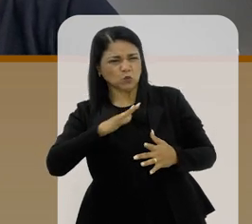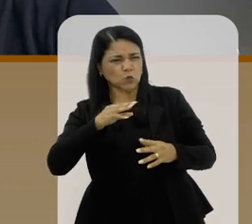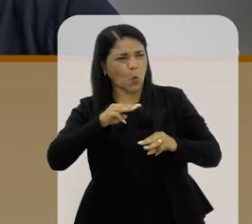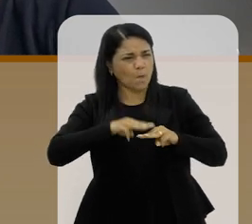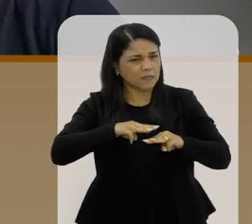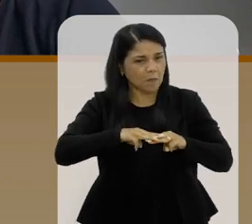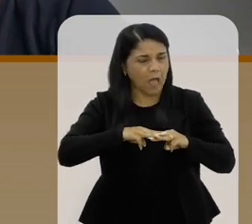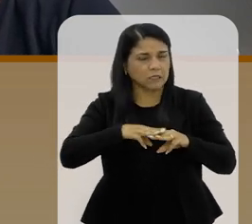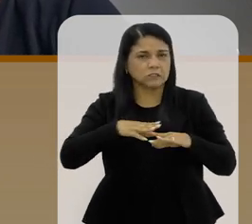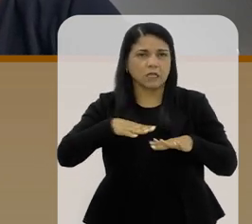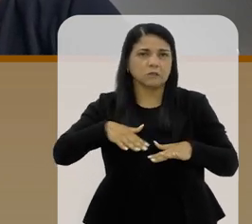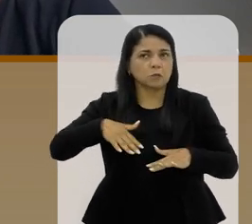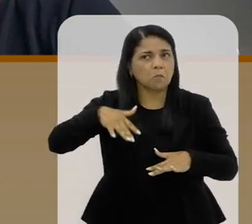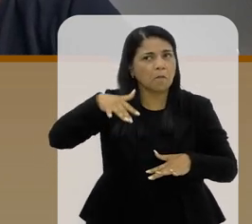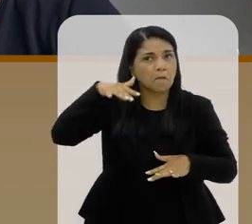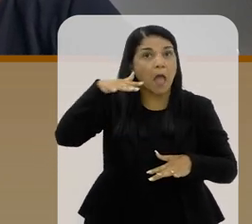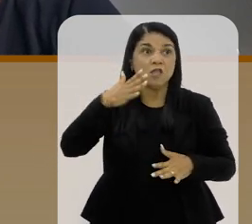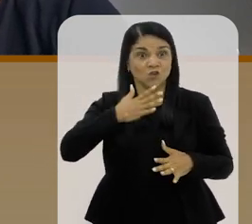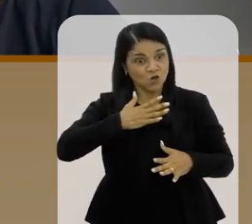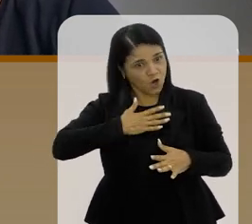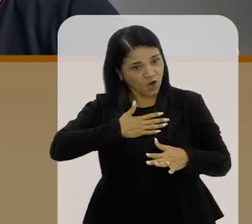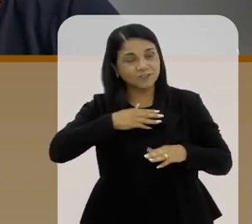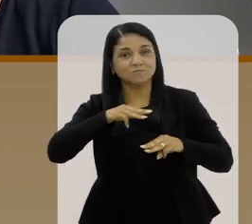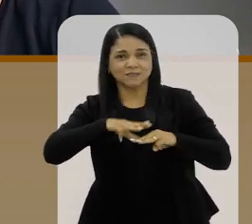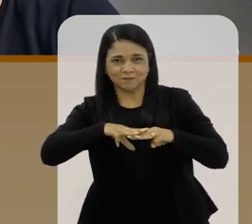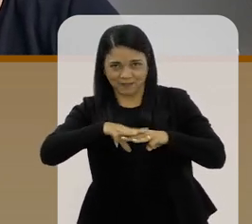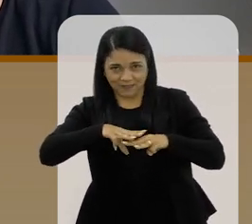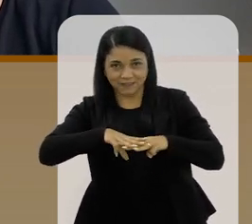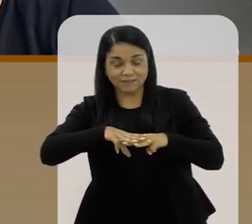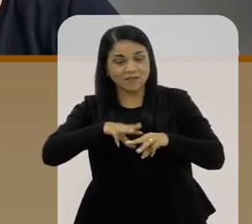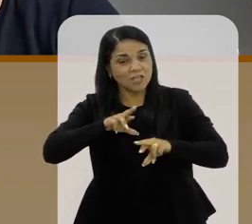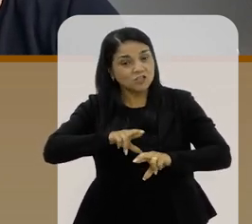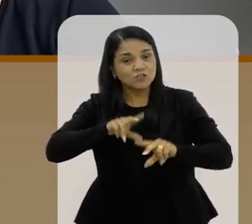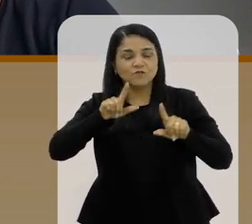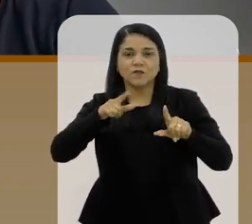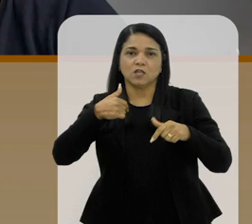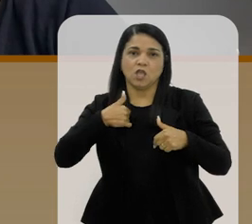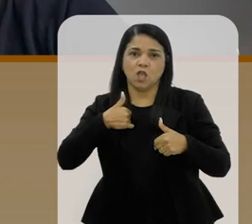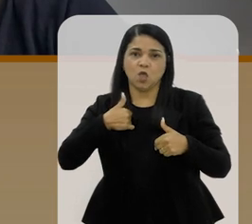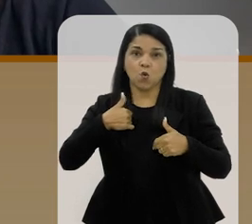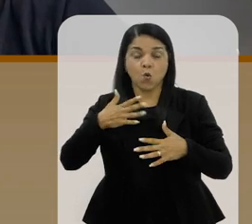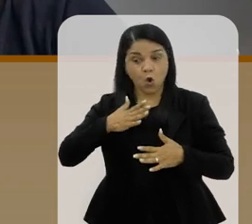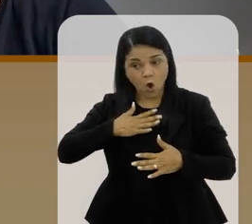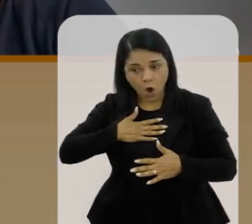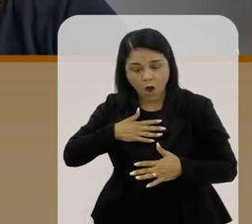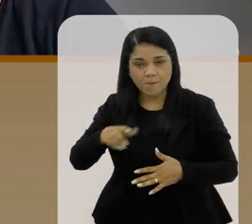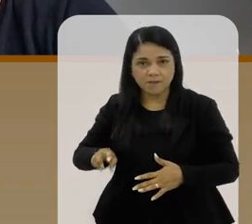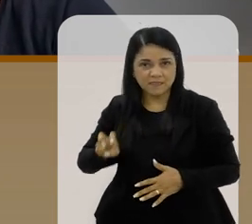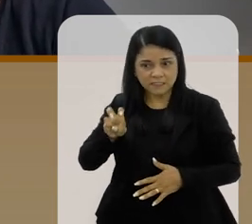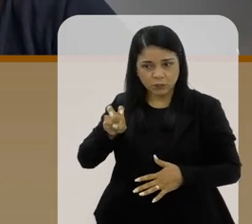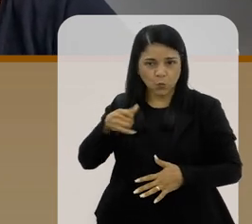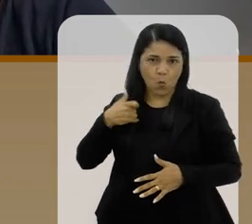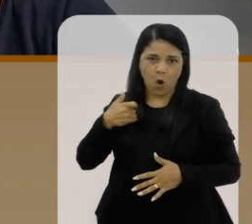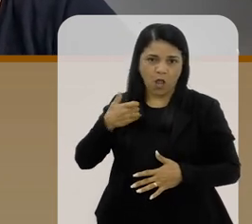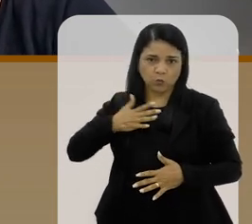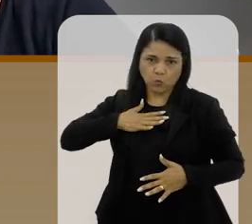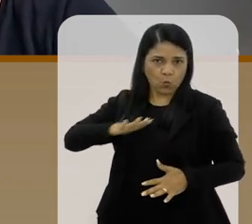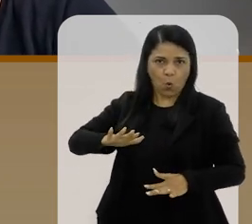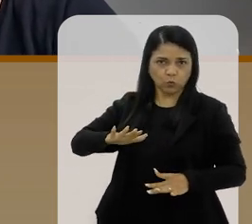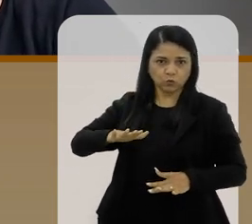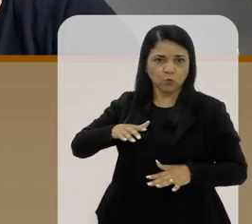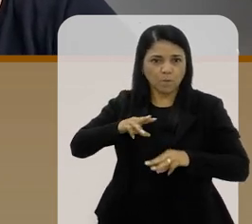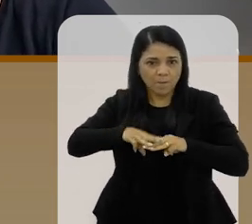se desenvolveu mais tarde. Então não é necessariamente para ser visto que se eu não gostava de matemática aos 5 anos de idade, eu não posso ser um